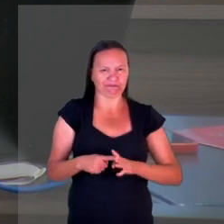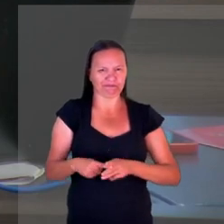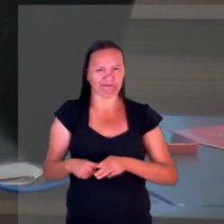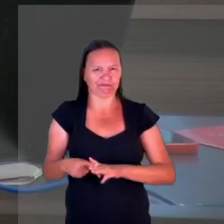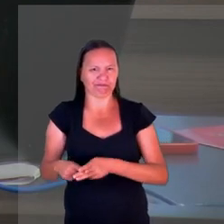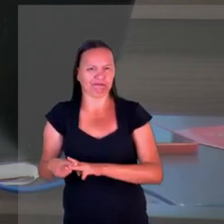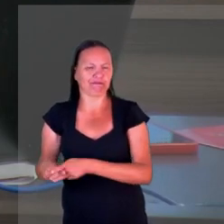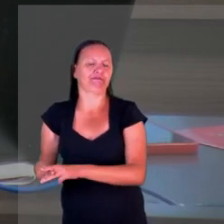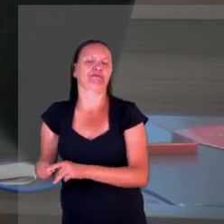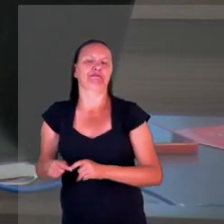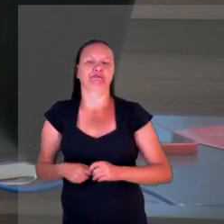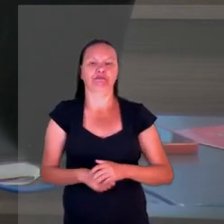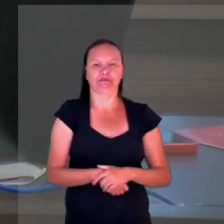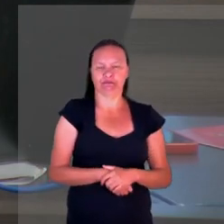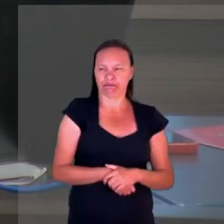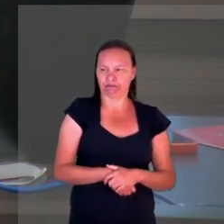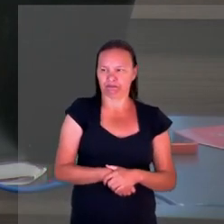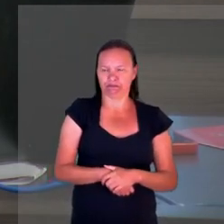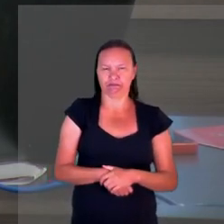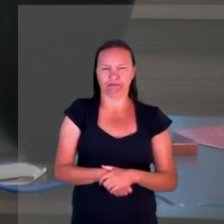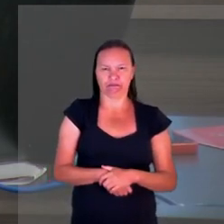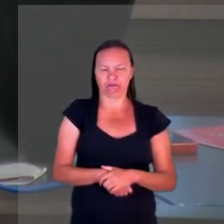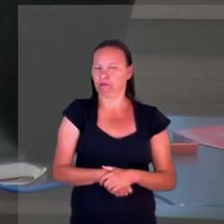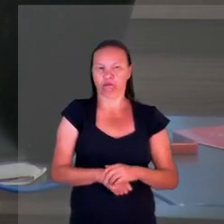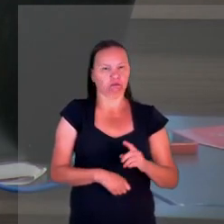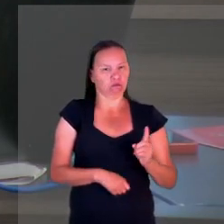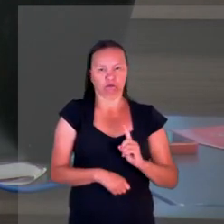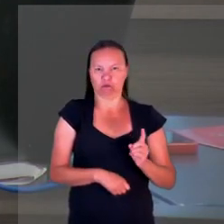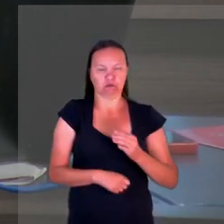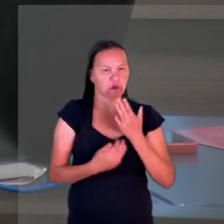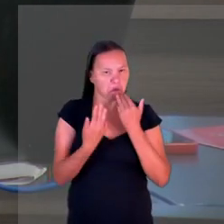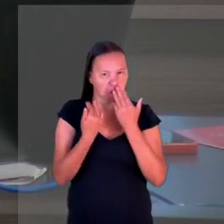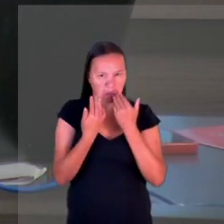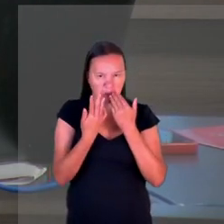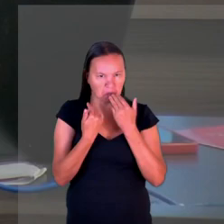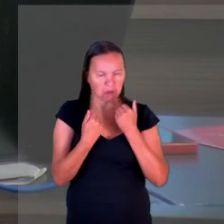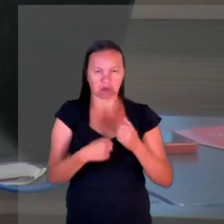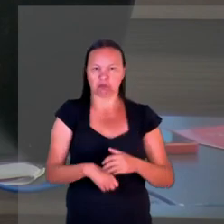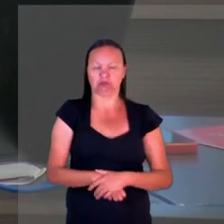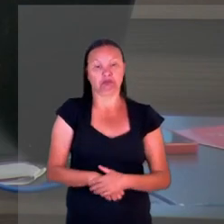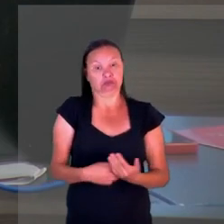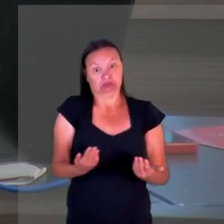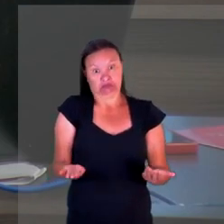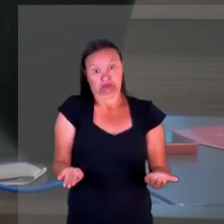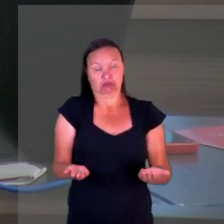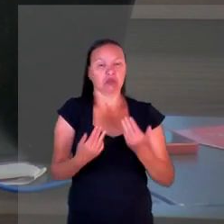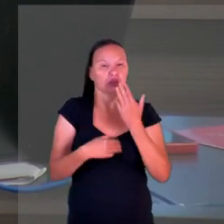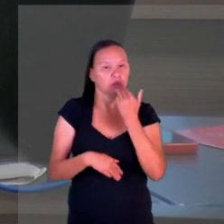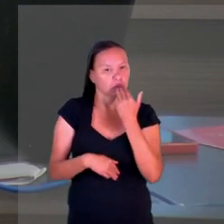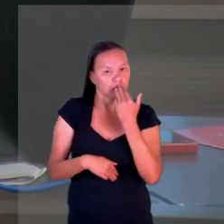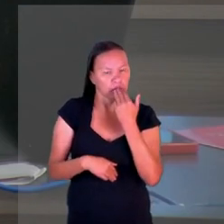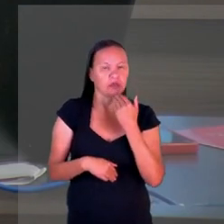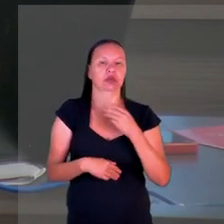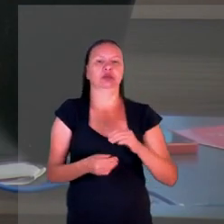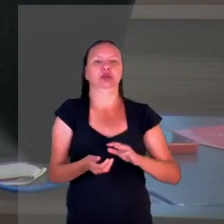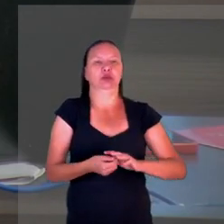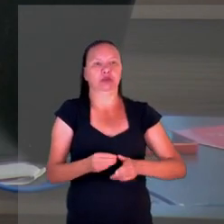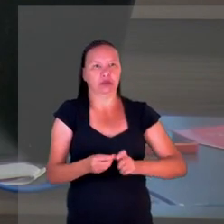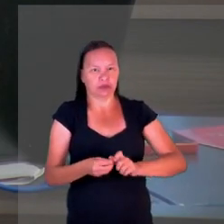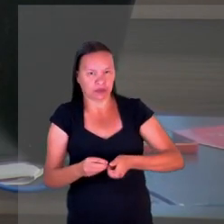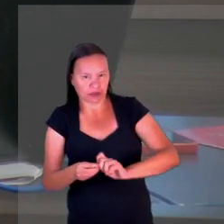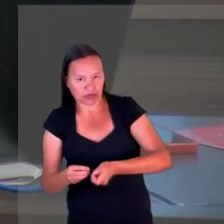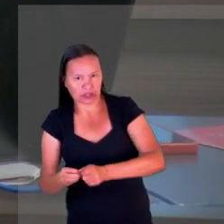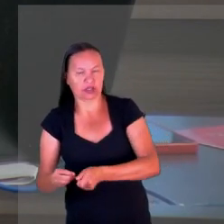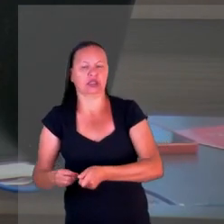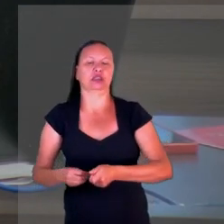que inclusive não deixaram não são considerados alimentos né Ger Usei uma expressão errada não existem alimentos ultraprocessados né